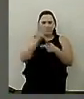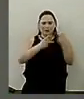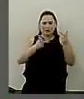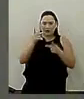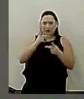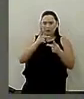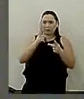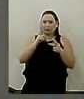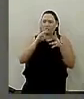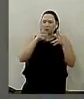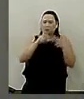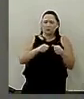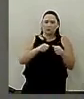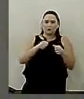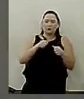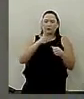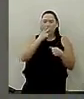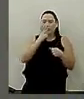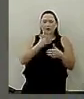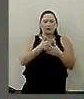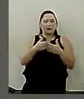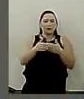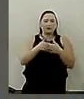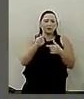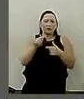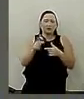deixa tudo sem controle.